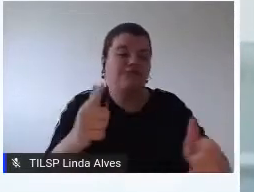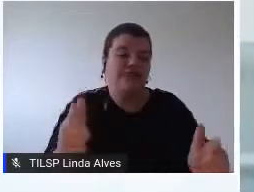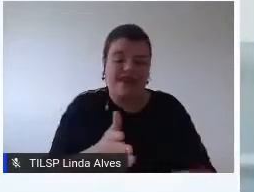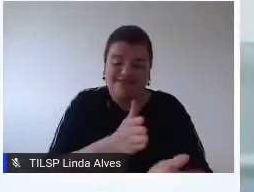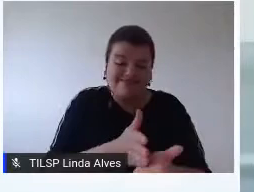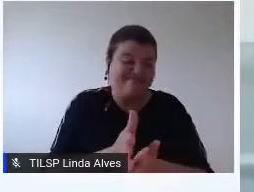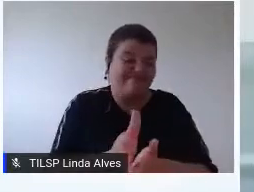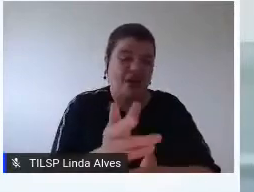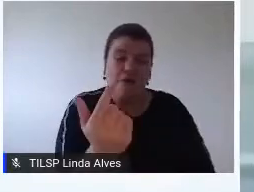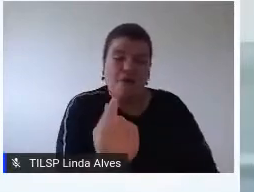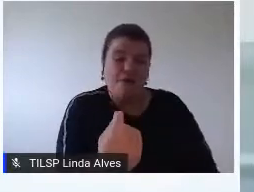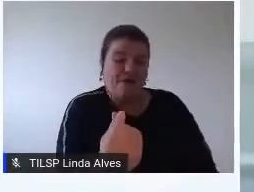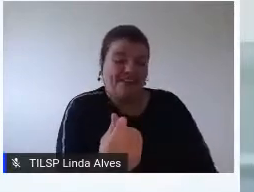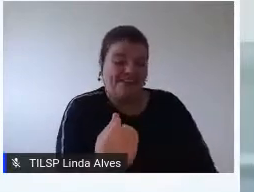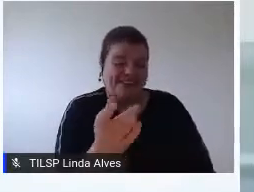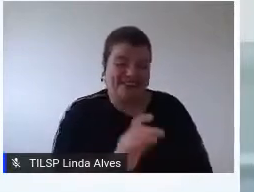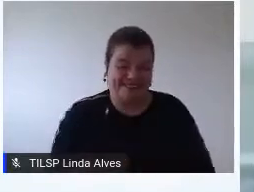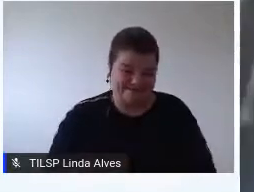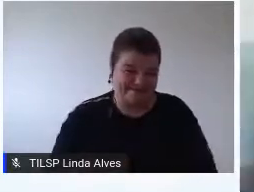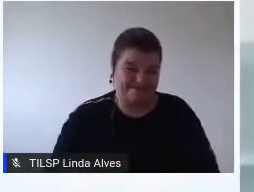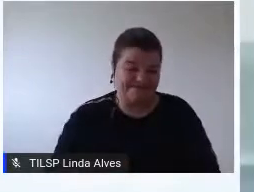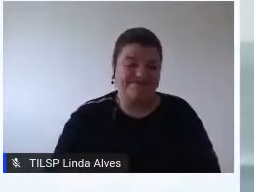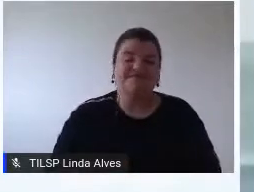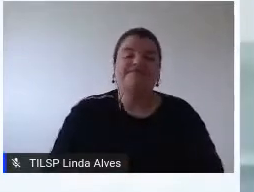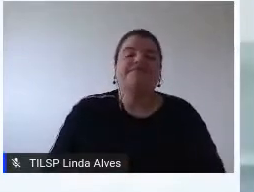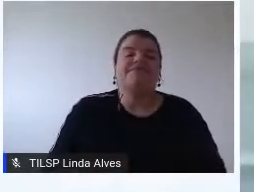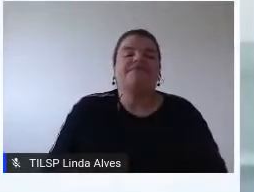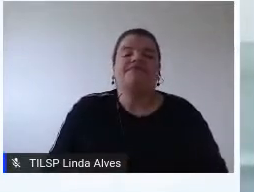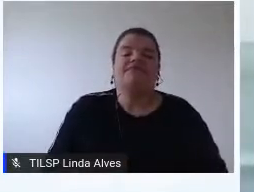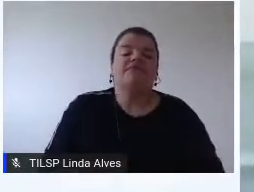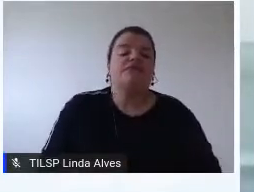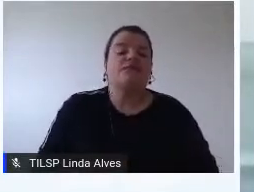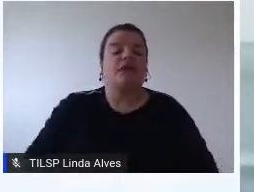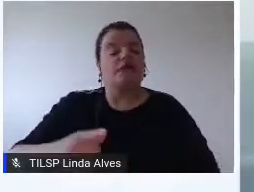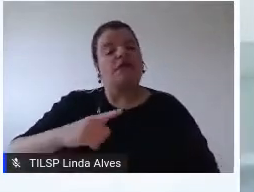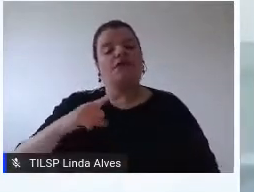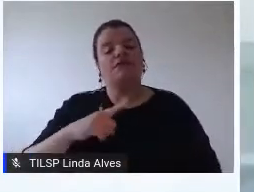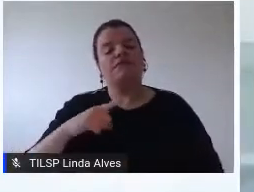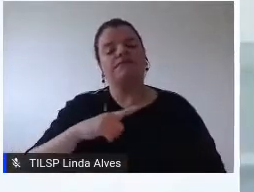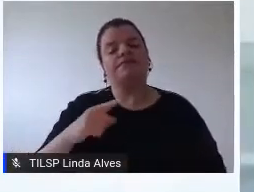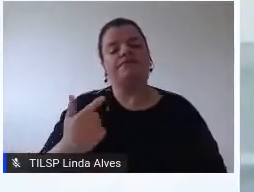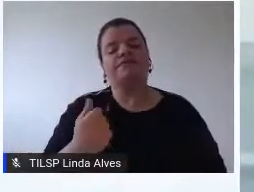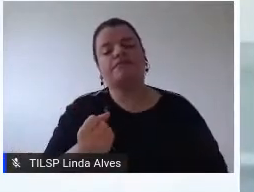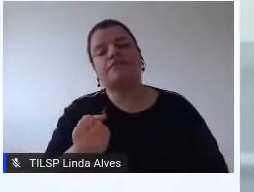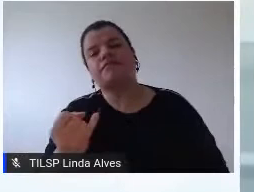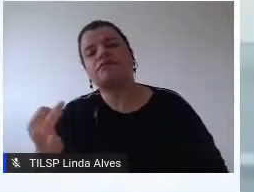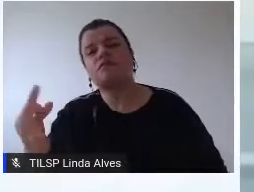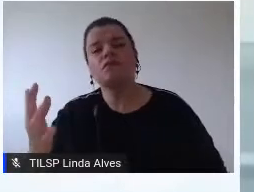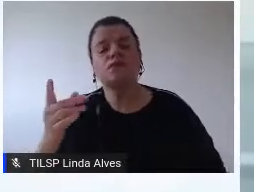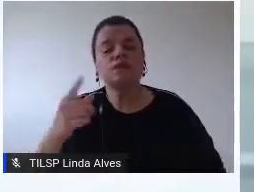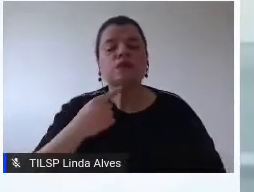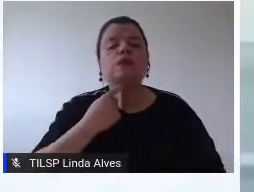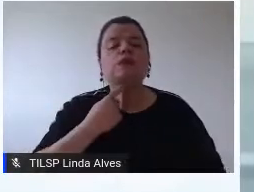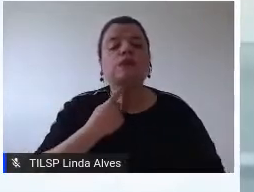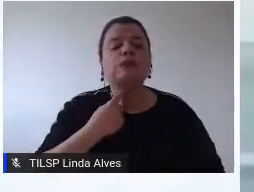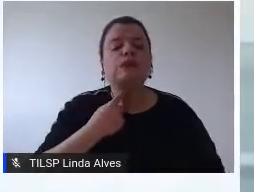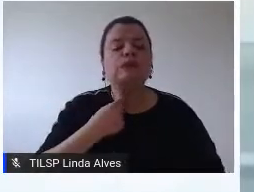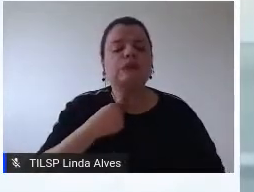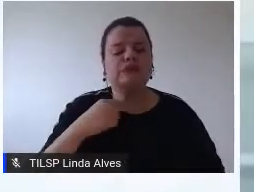tem possibilidade de, em função de algum desejo particular de uma ou outra bancada,